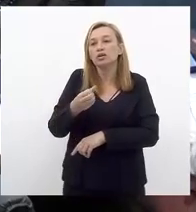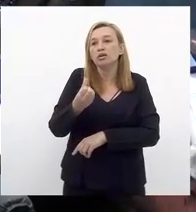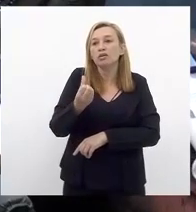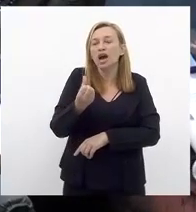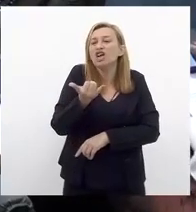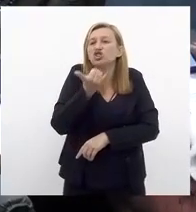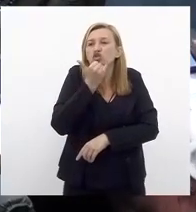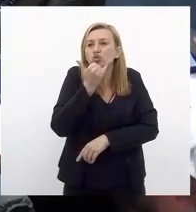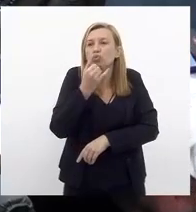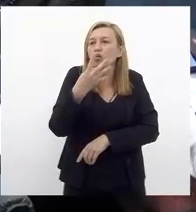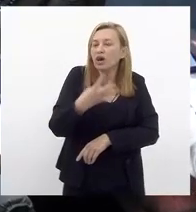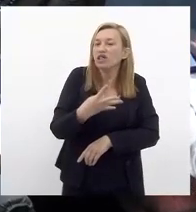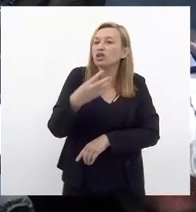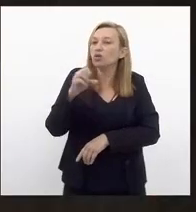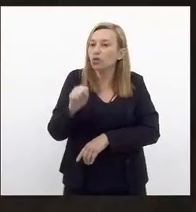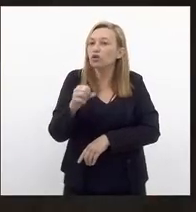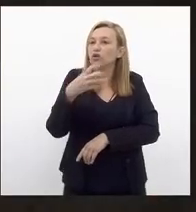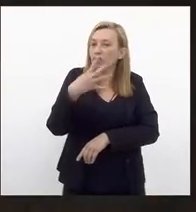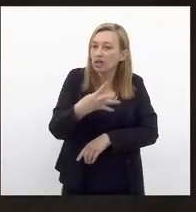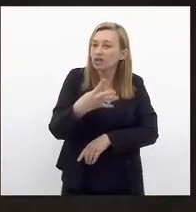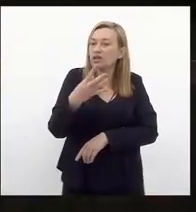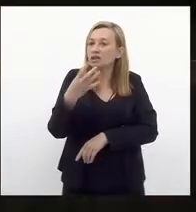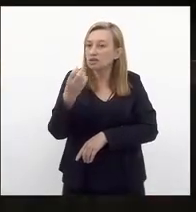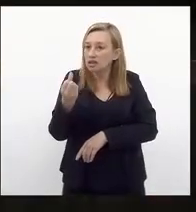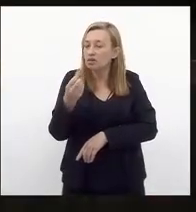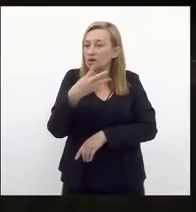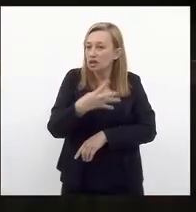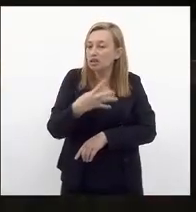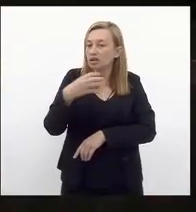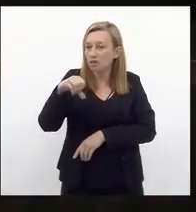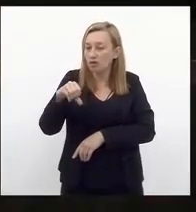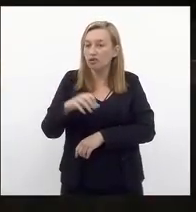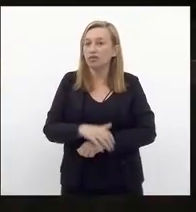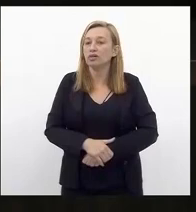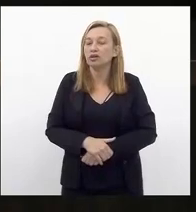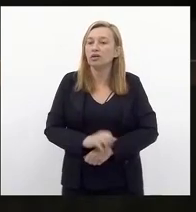nada não desculpa 48 e 46 e 49 ok